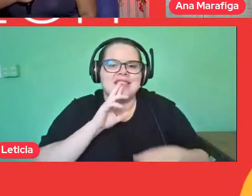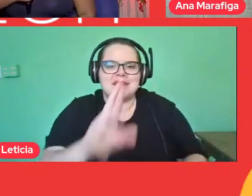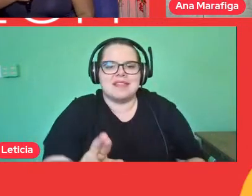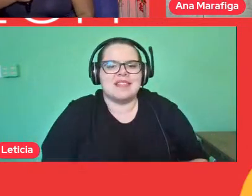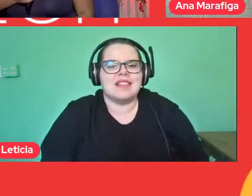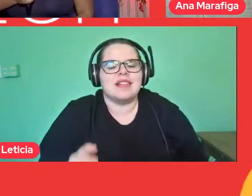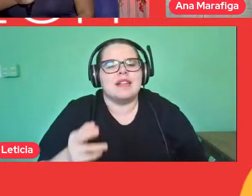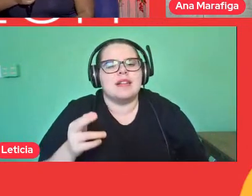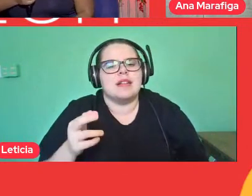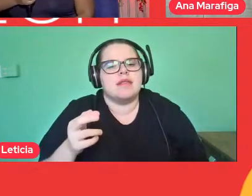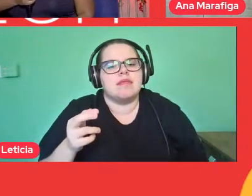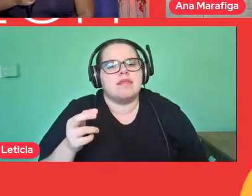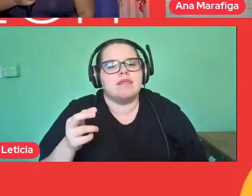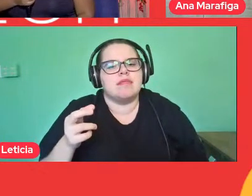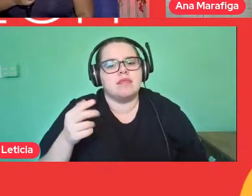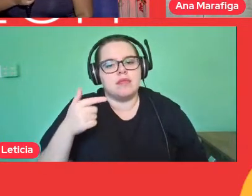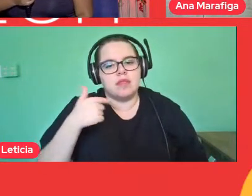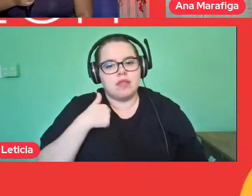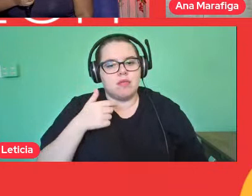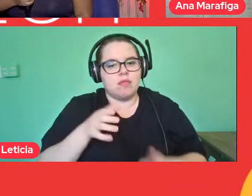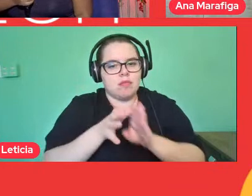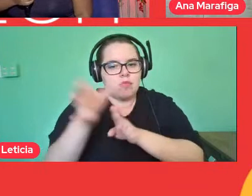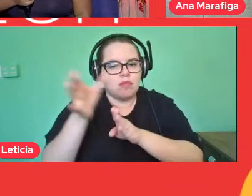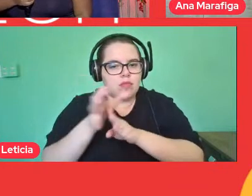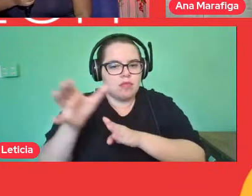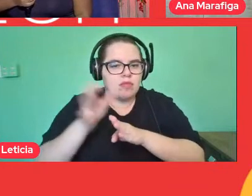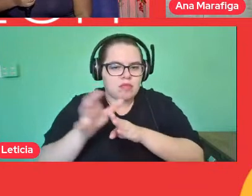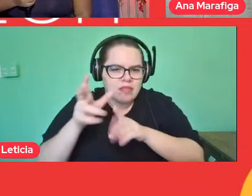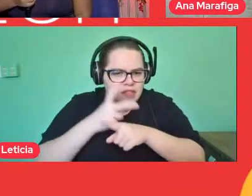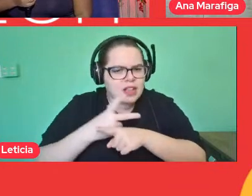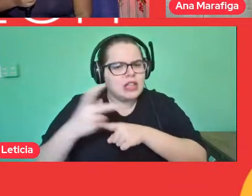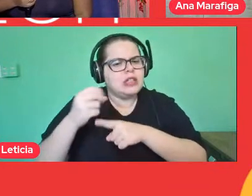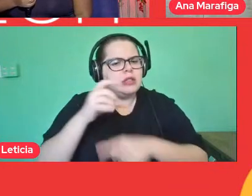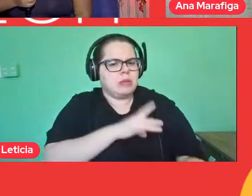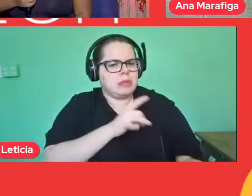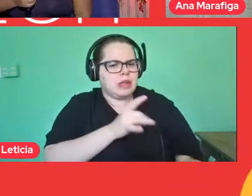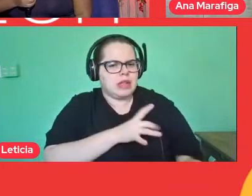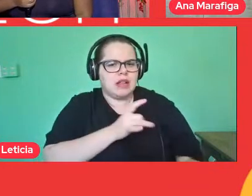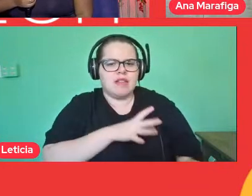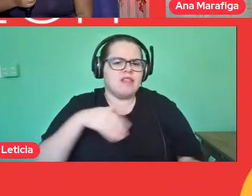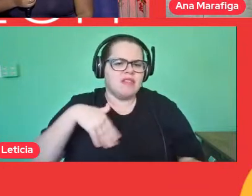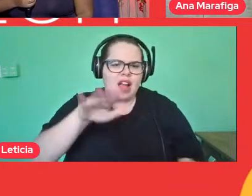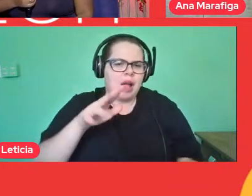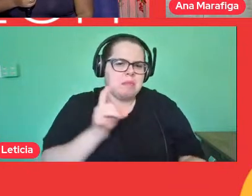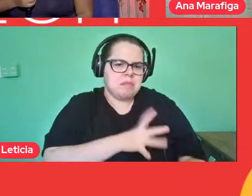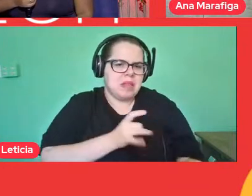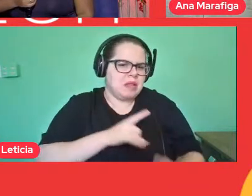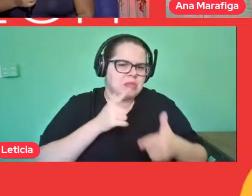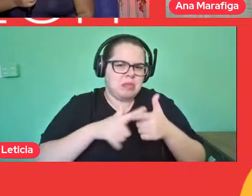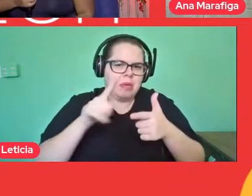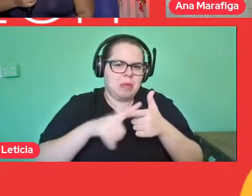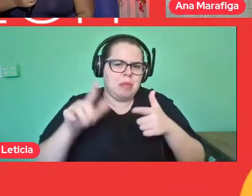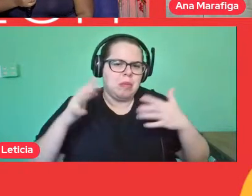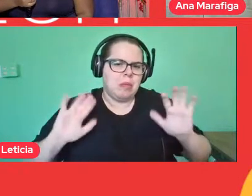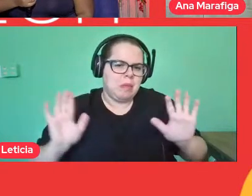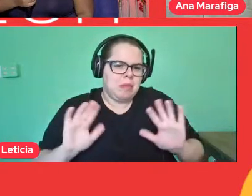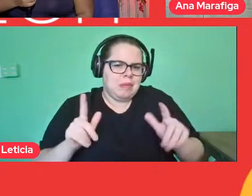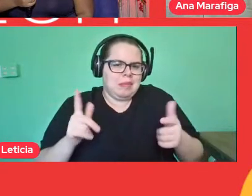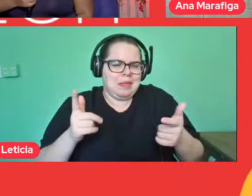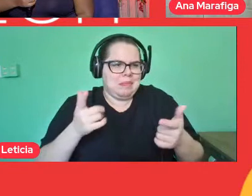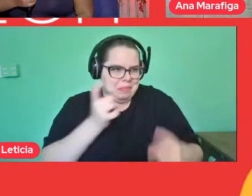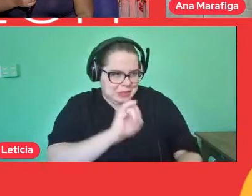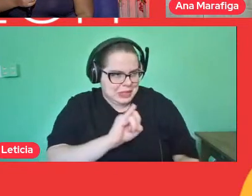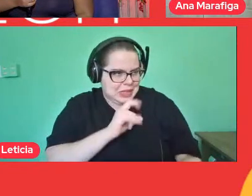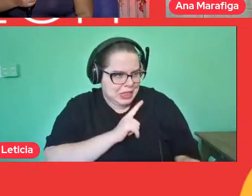Ah, eu diria, enfrente seus medos. Como a Dai falou, vai com medo mesmo. Sabe, não tem nada que a